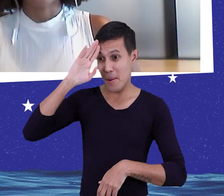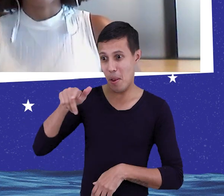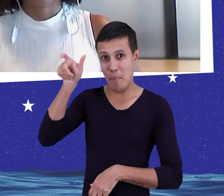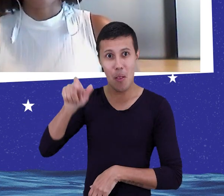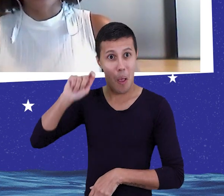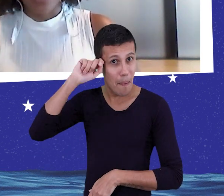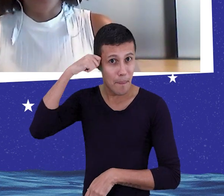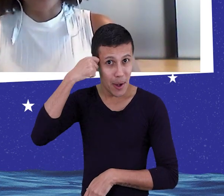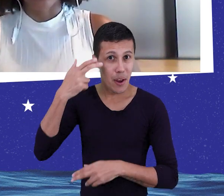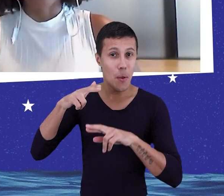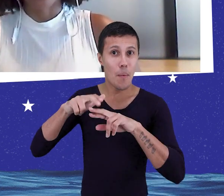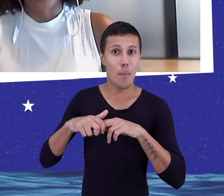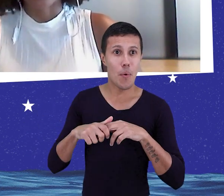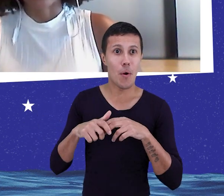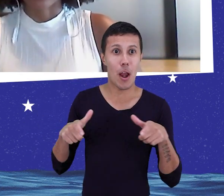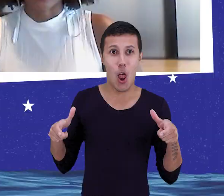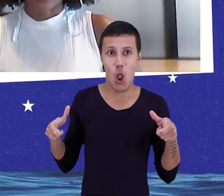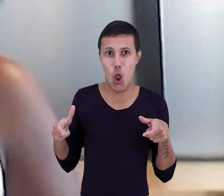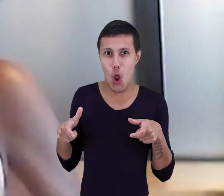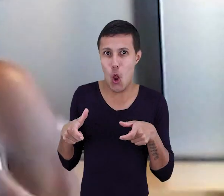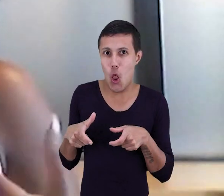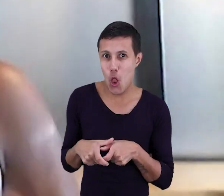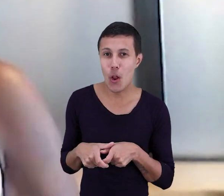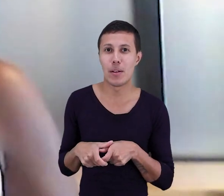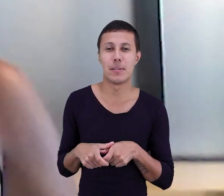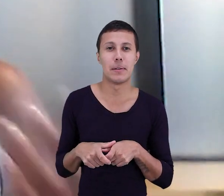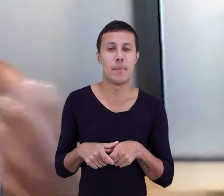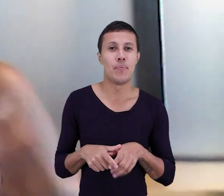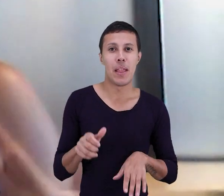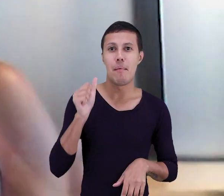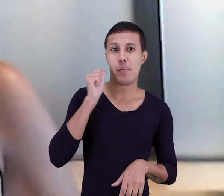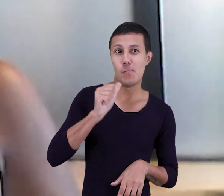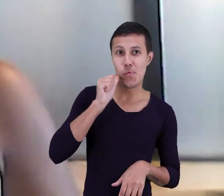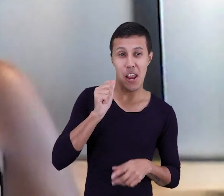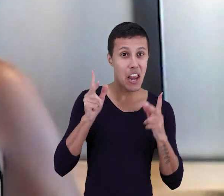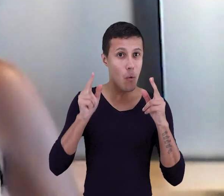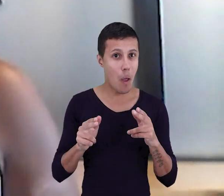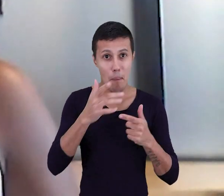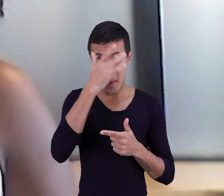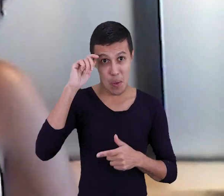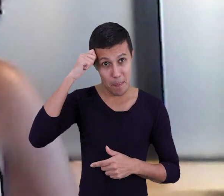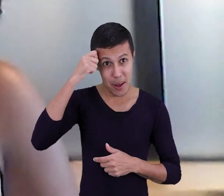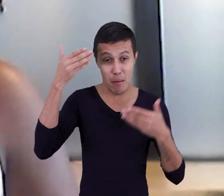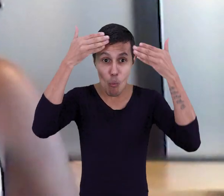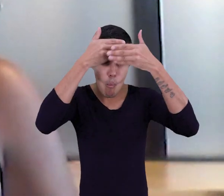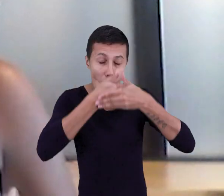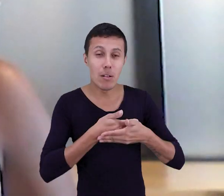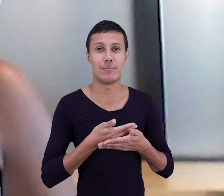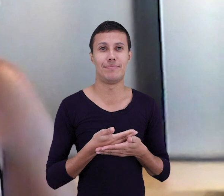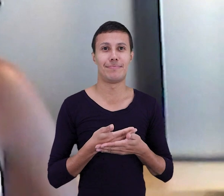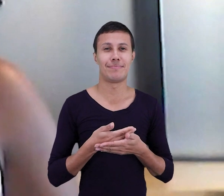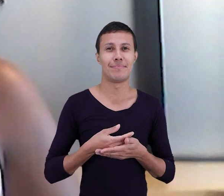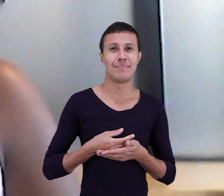empreendendo, né? Porque o círculo é menor ainda, né? As mulheres, né, como as pessoas pretas, elas são invisibilizadas, mesmo